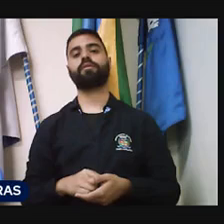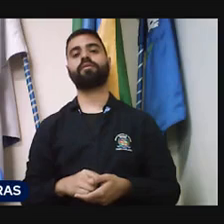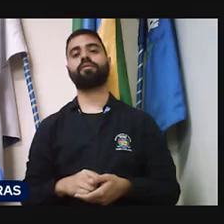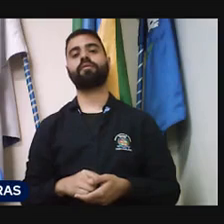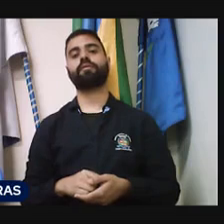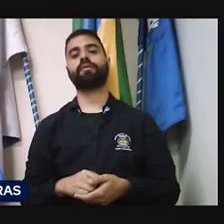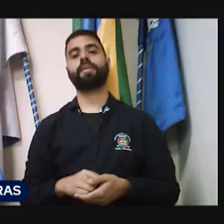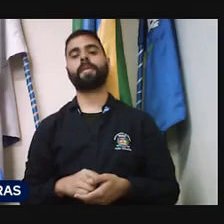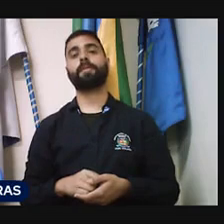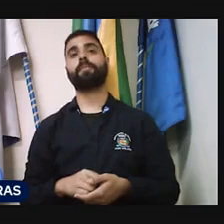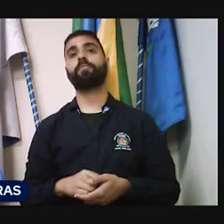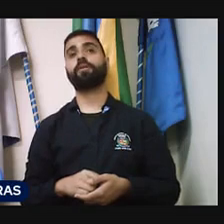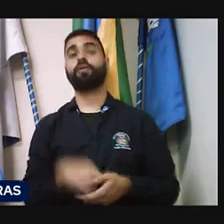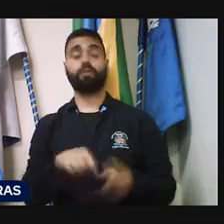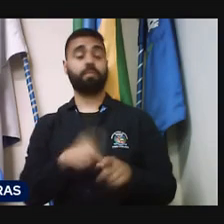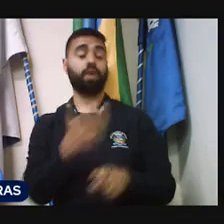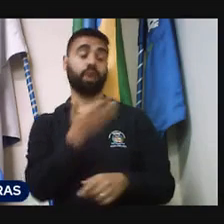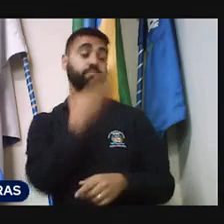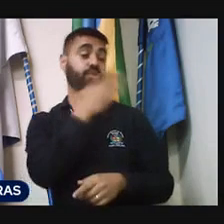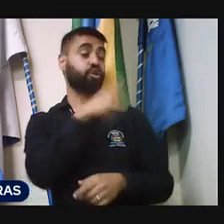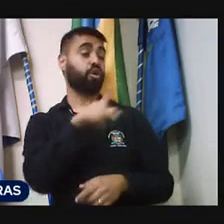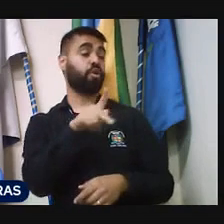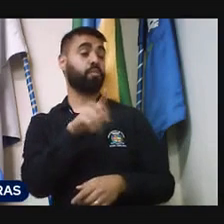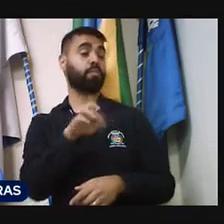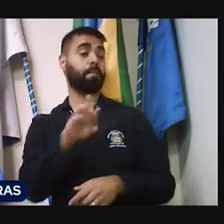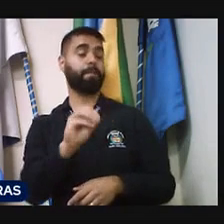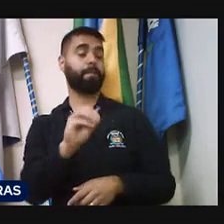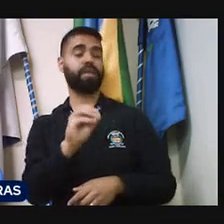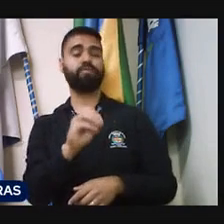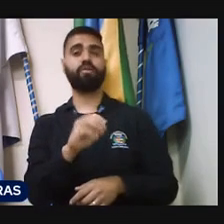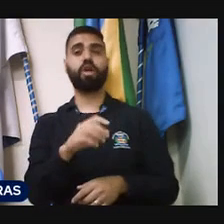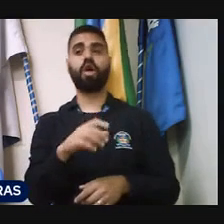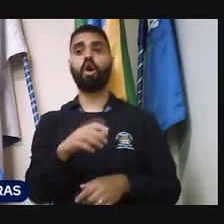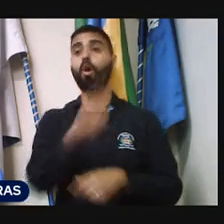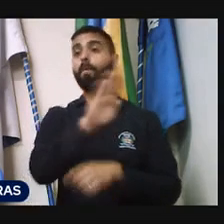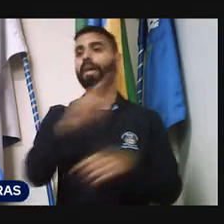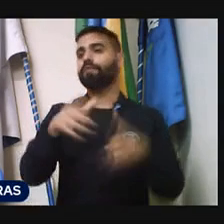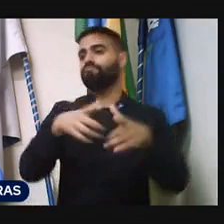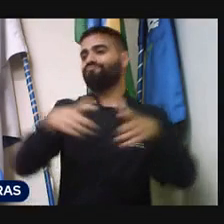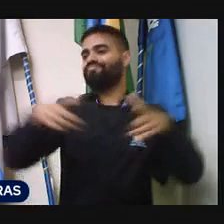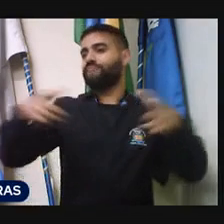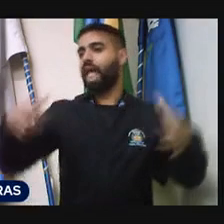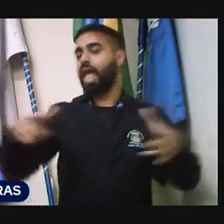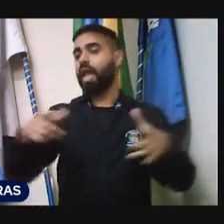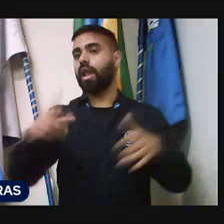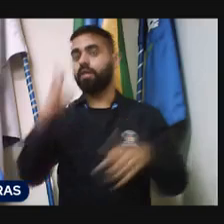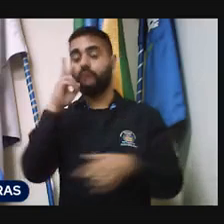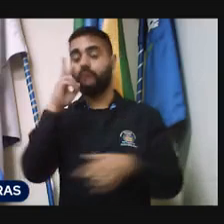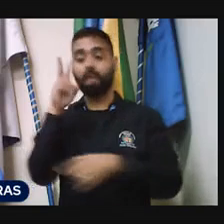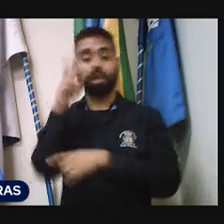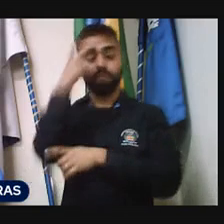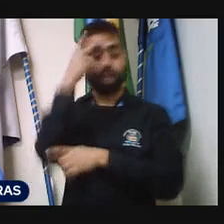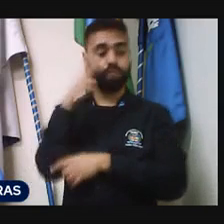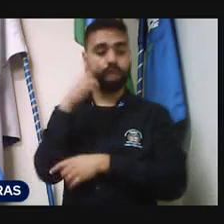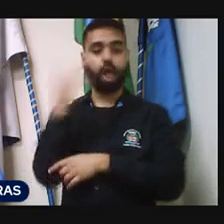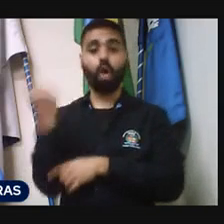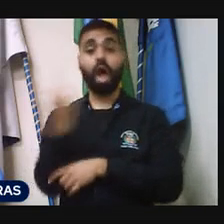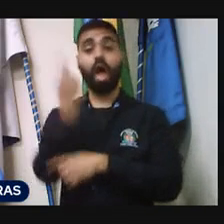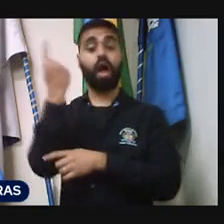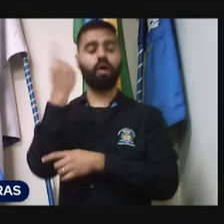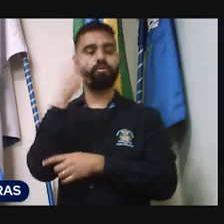que te leve Pedro a essa reivindicação é um bairro que está crescendo muito a vista lá de cima é magnífica